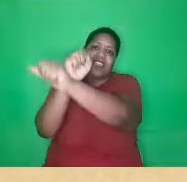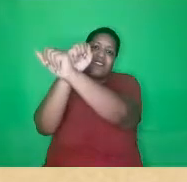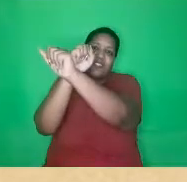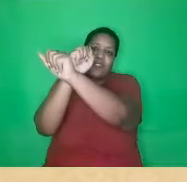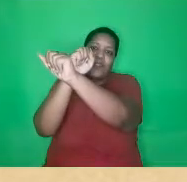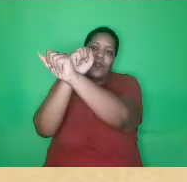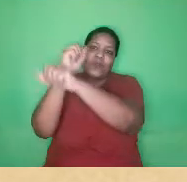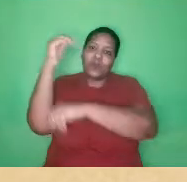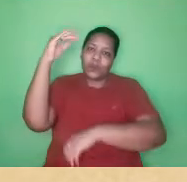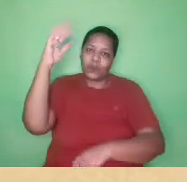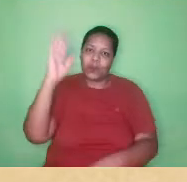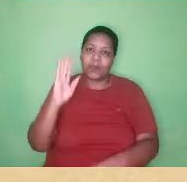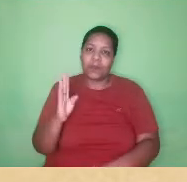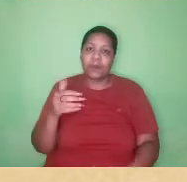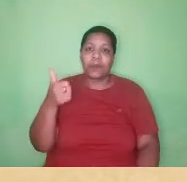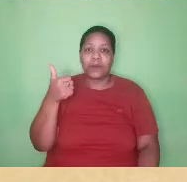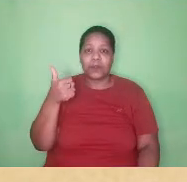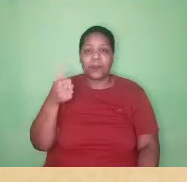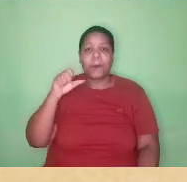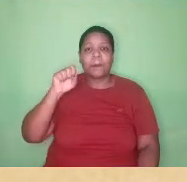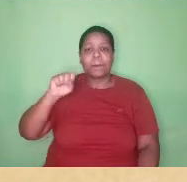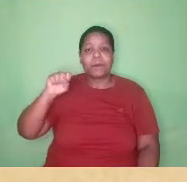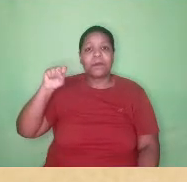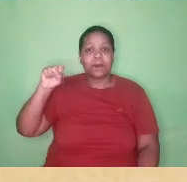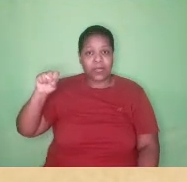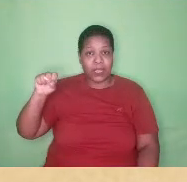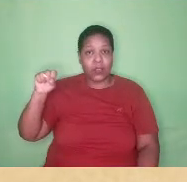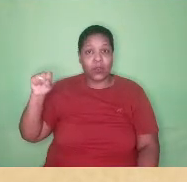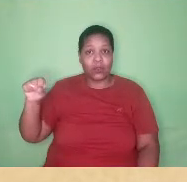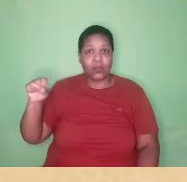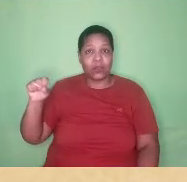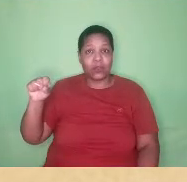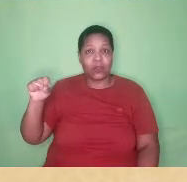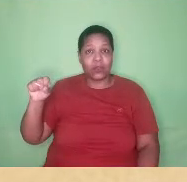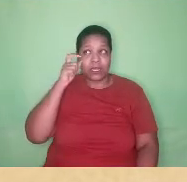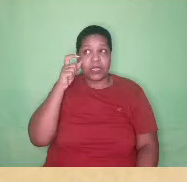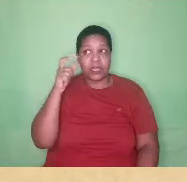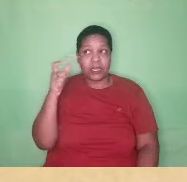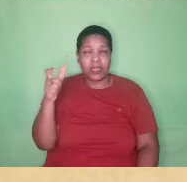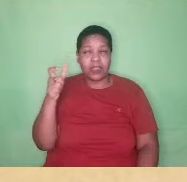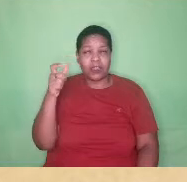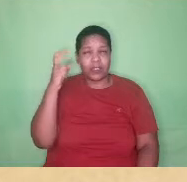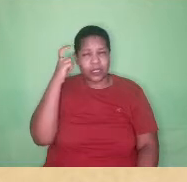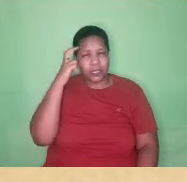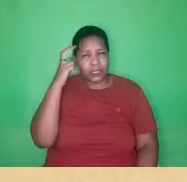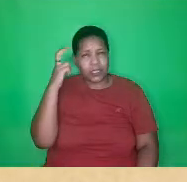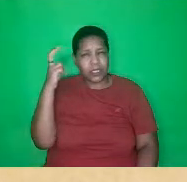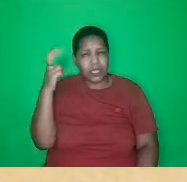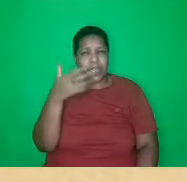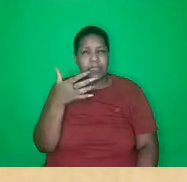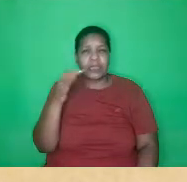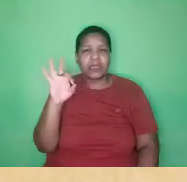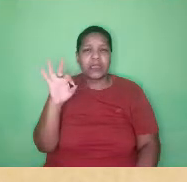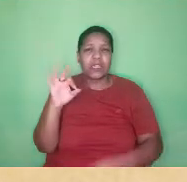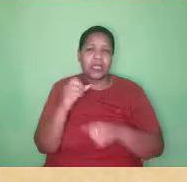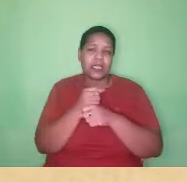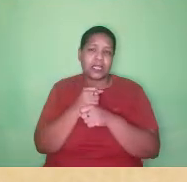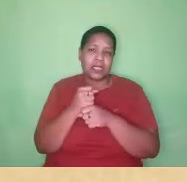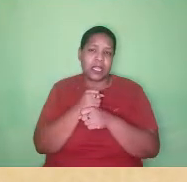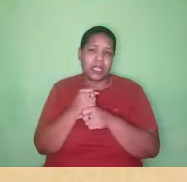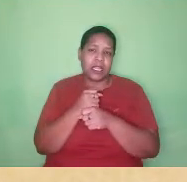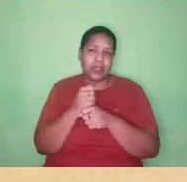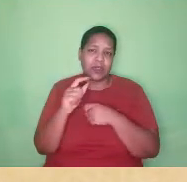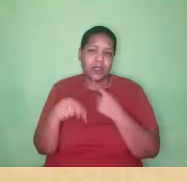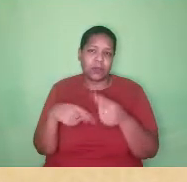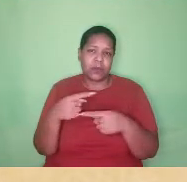1888. E é interessante porque os intelectuais, logo 10 anos depois, uma década depois, até